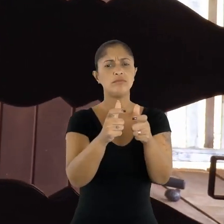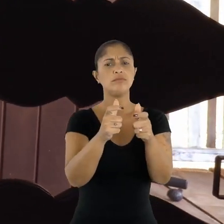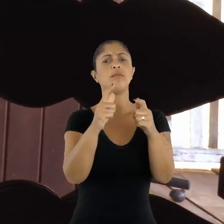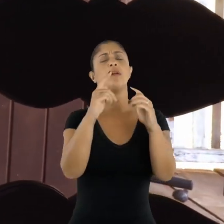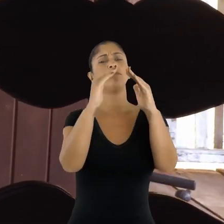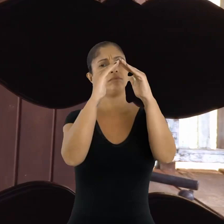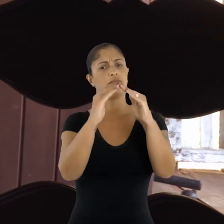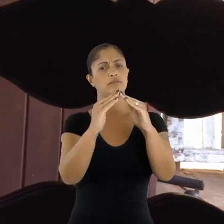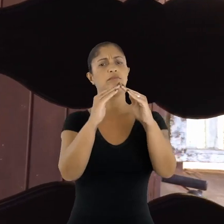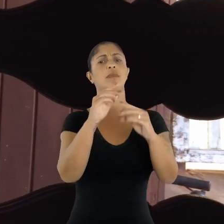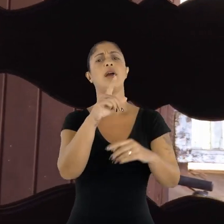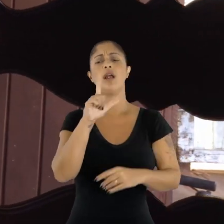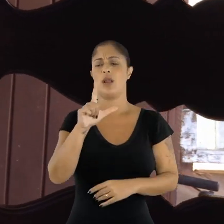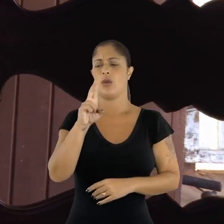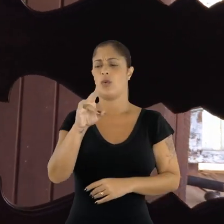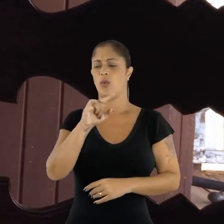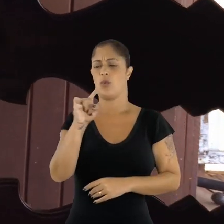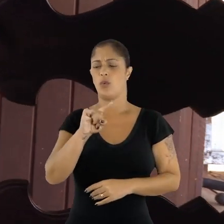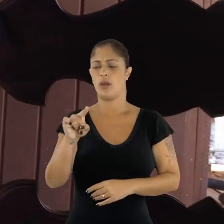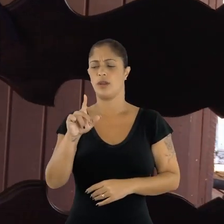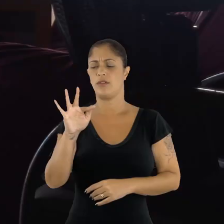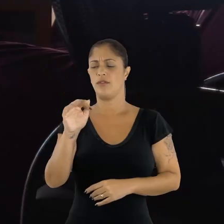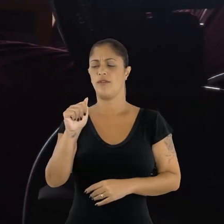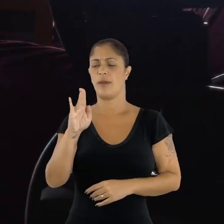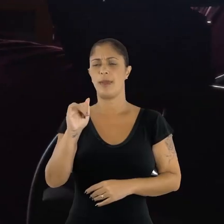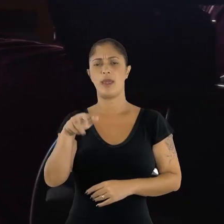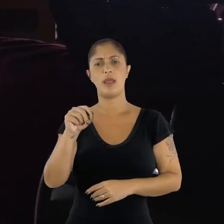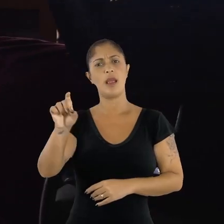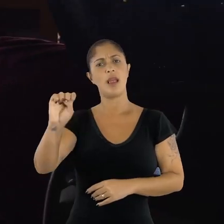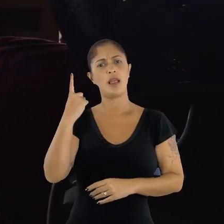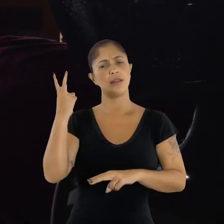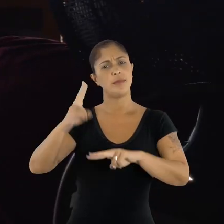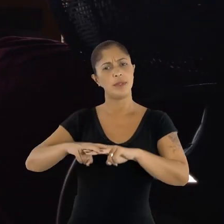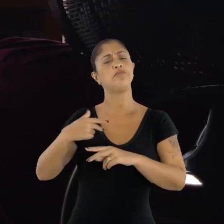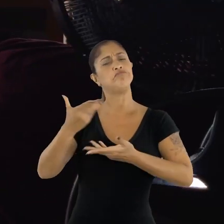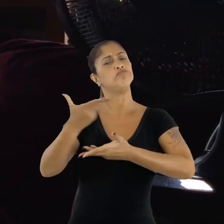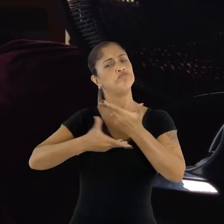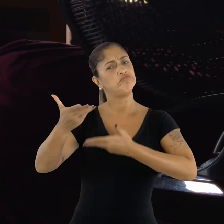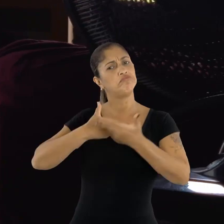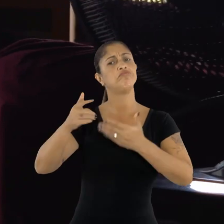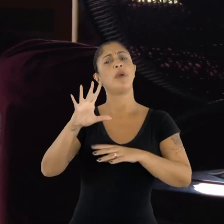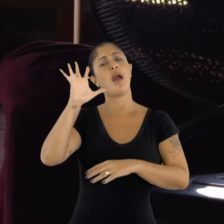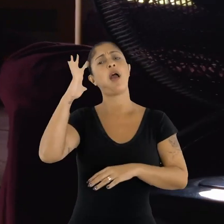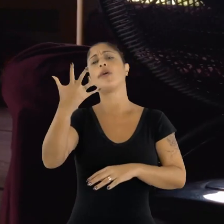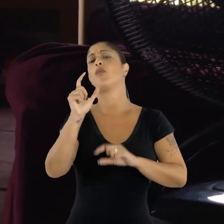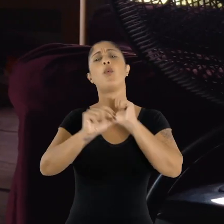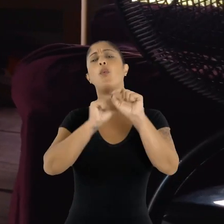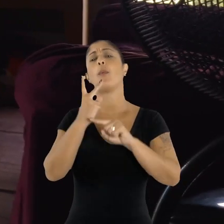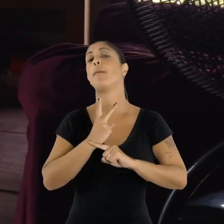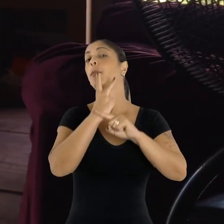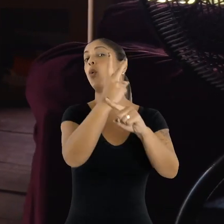agente pastoral, Luiz Fabiano, que também tinha sido preso político. E a gente se deu muito bem e resolvemos,